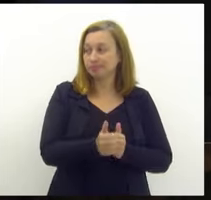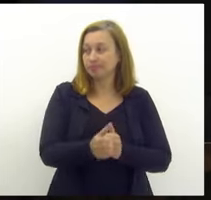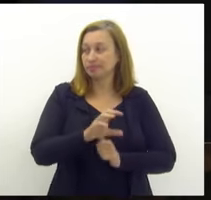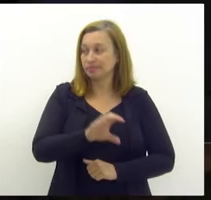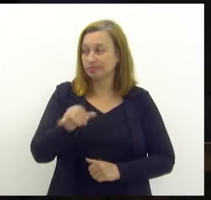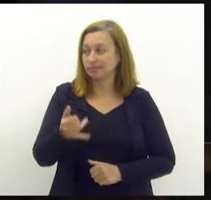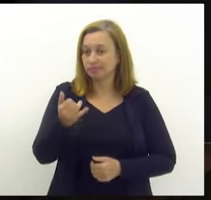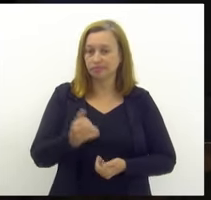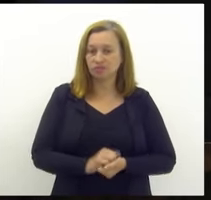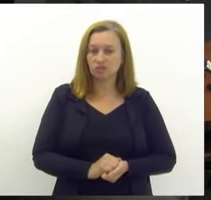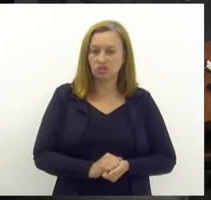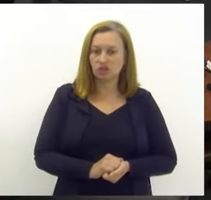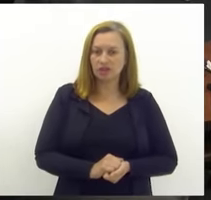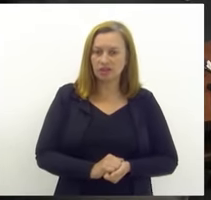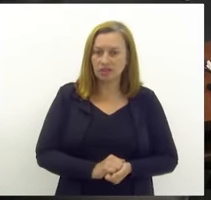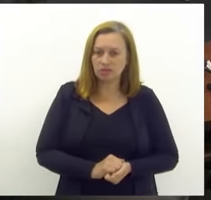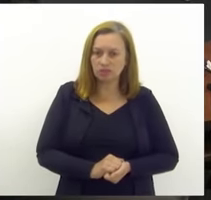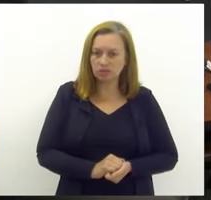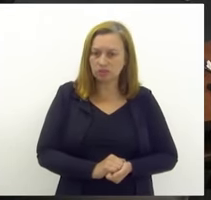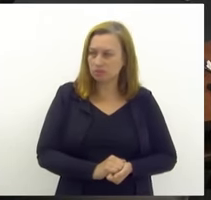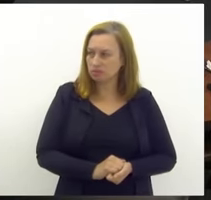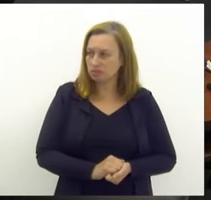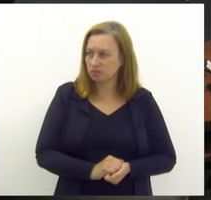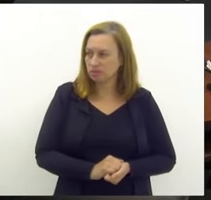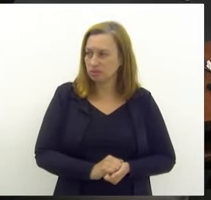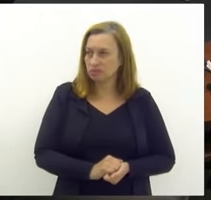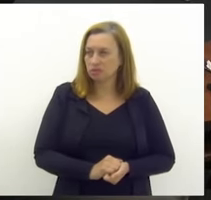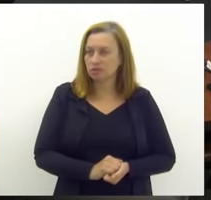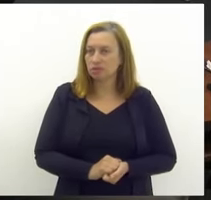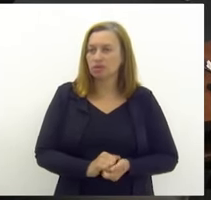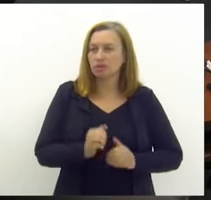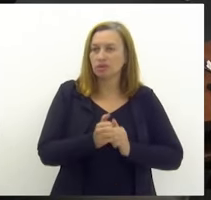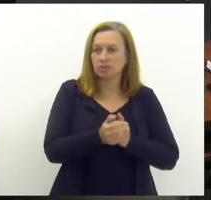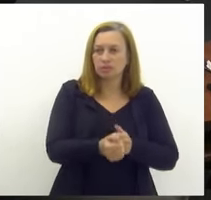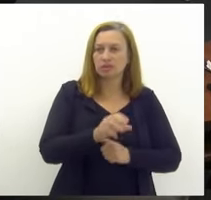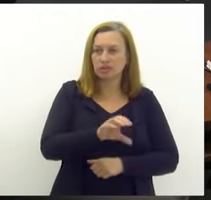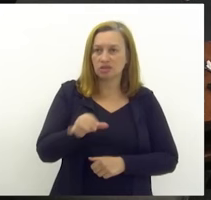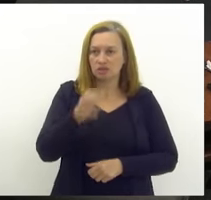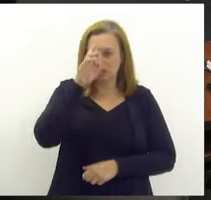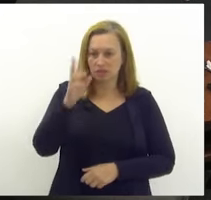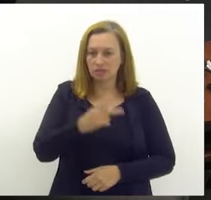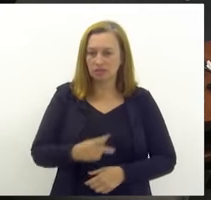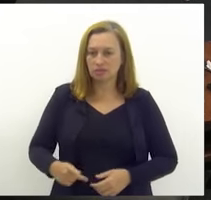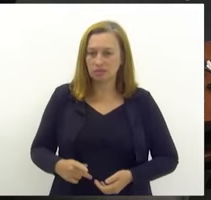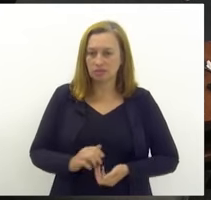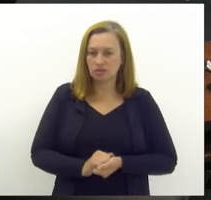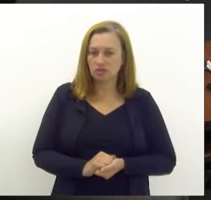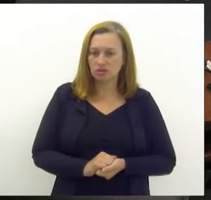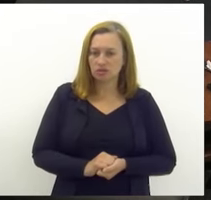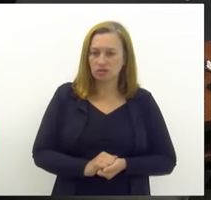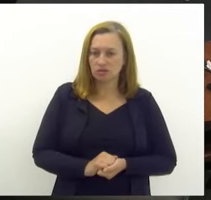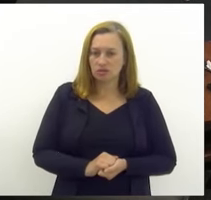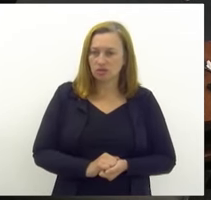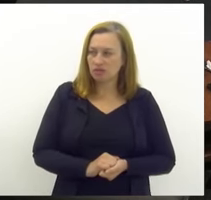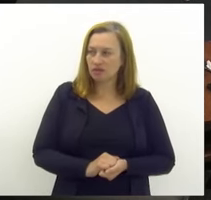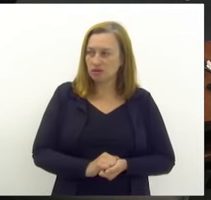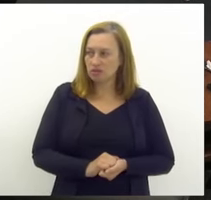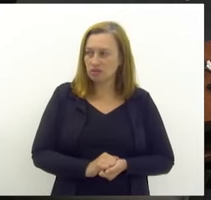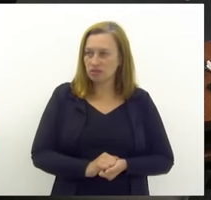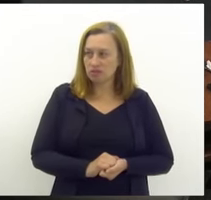Vieira comissão de saúde presente vai aparecer da ccj também escreveu pro